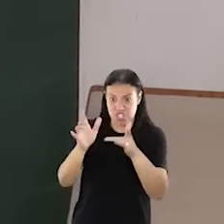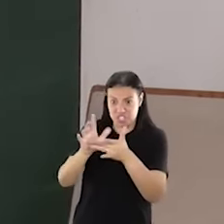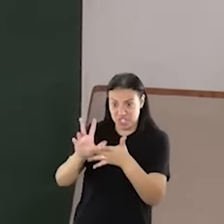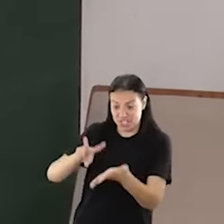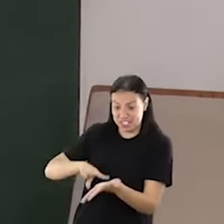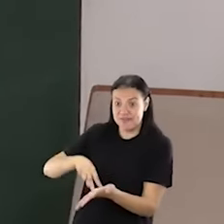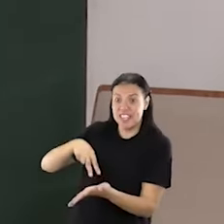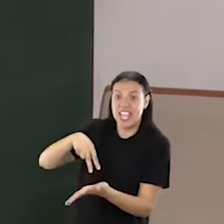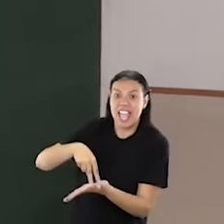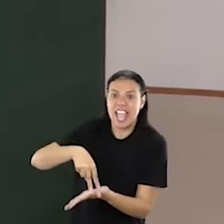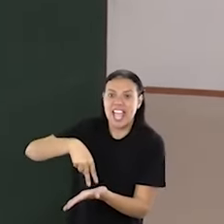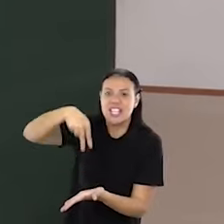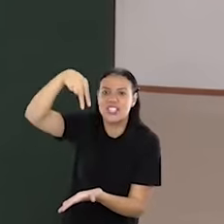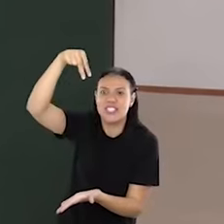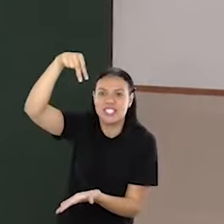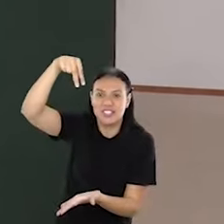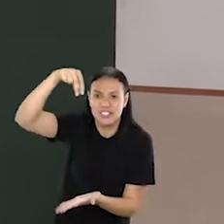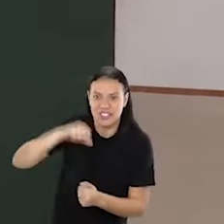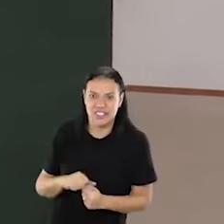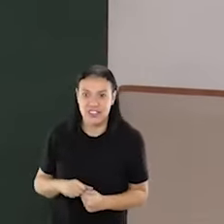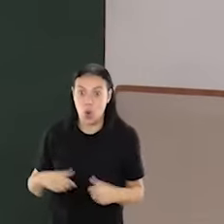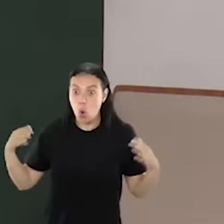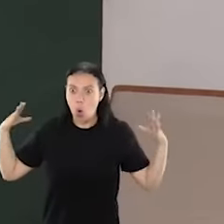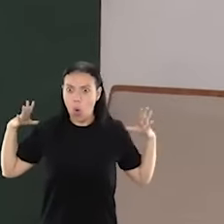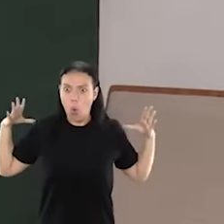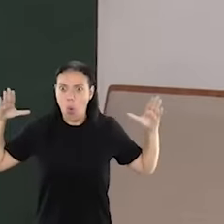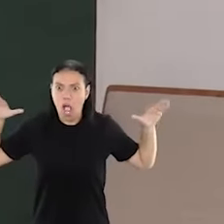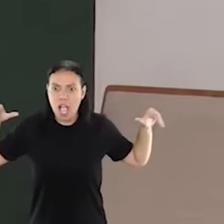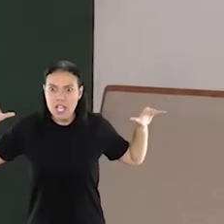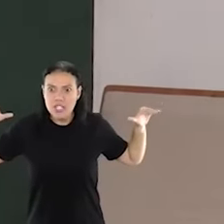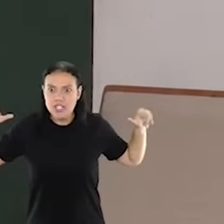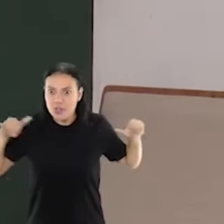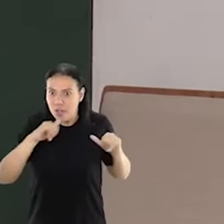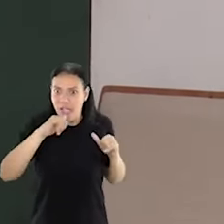Sabe o que que o anjo está falando para essas meninas? Essas meninas da Galileia?